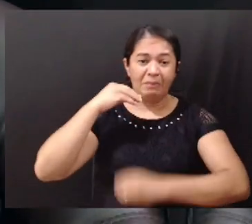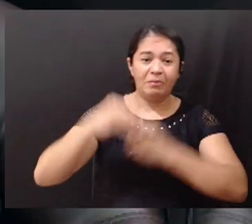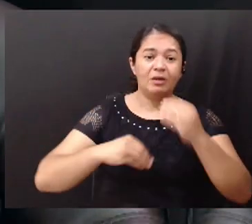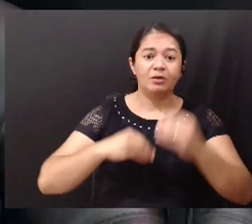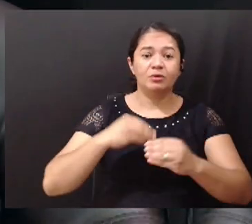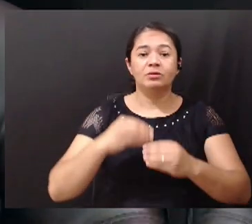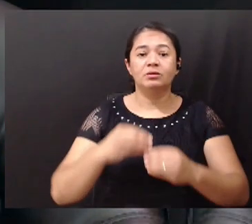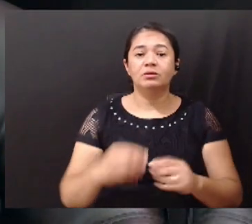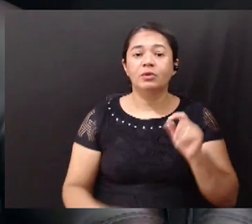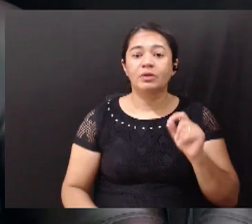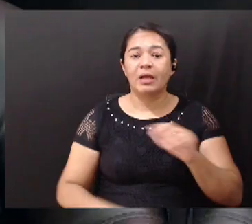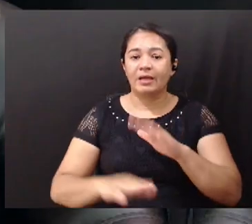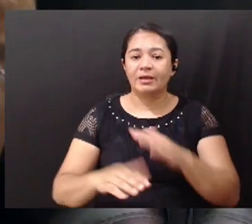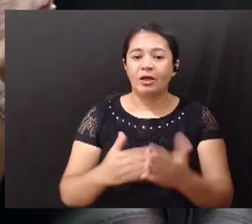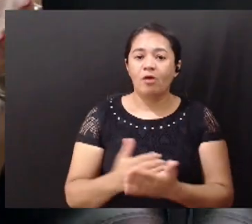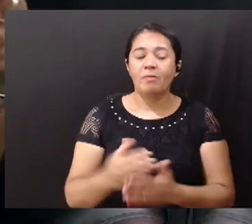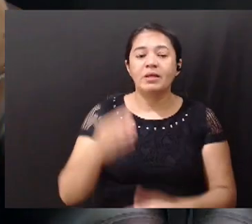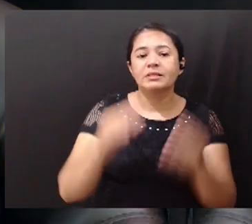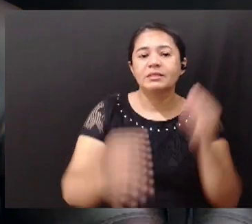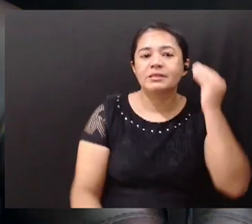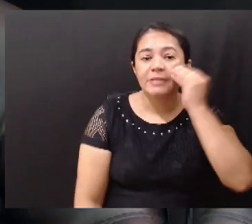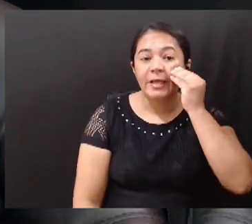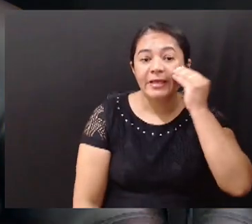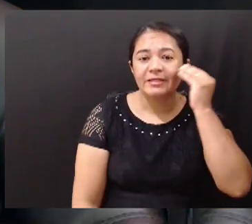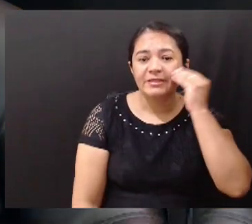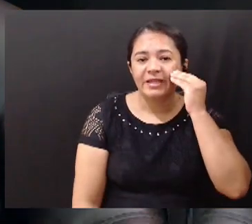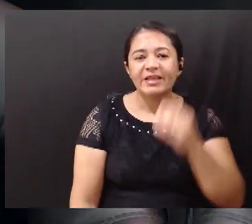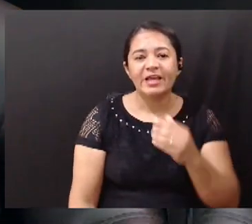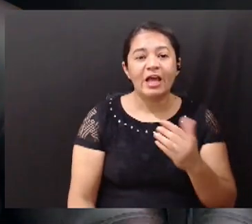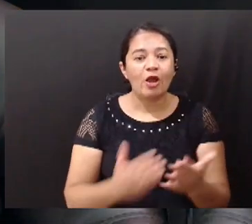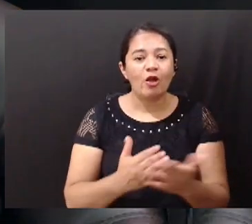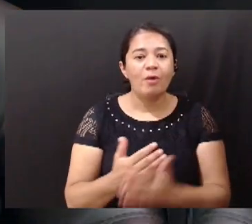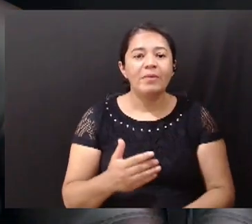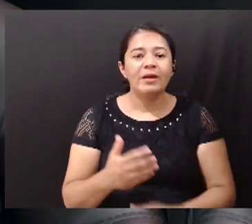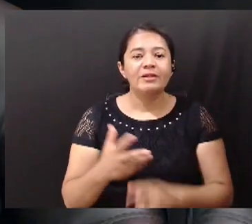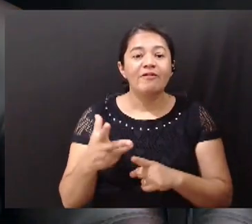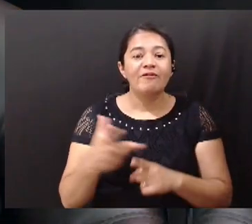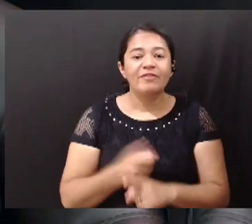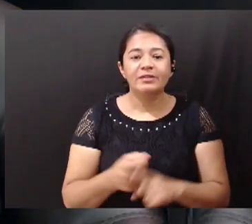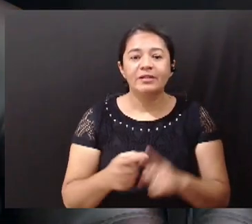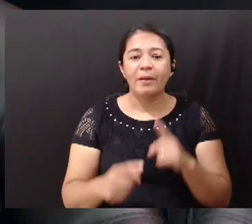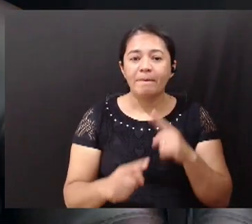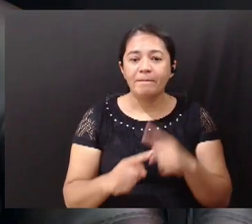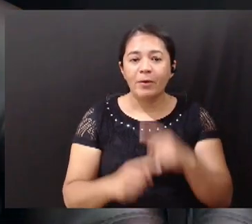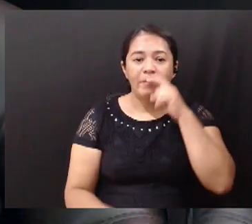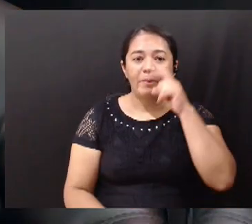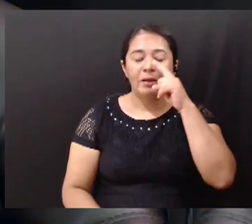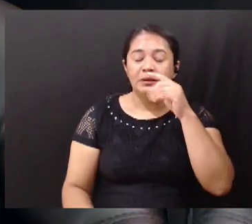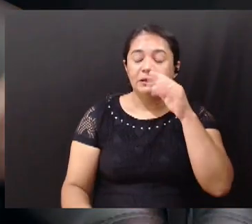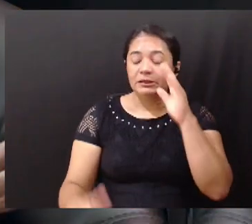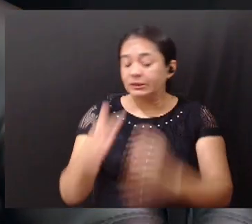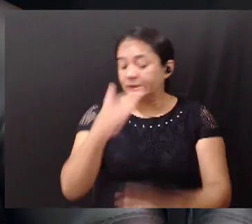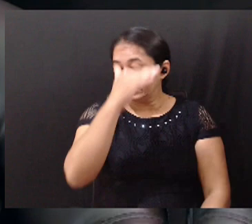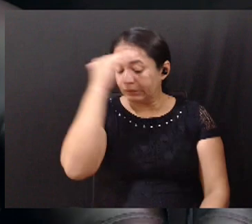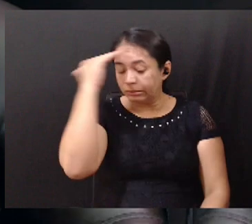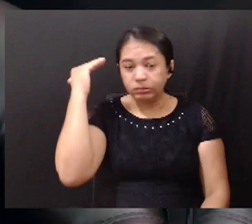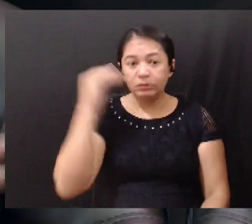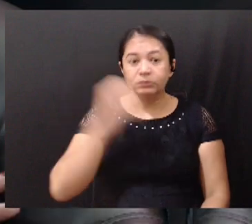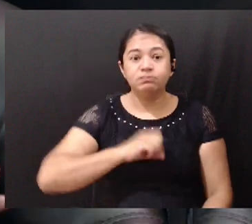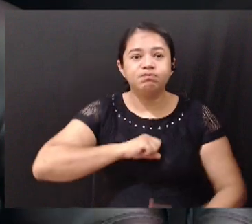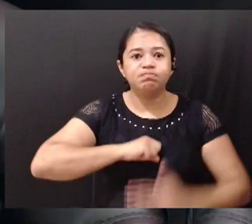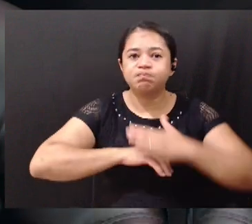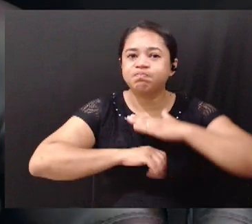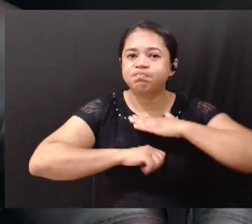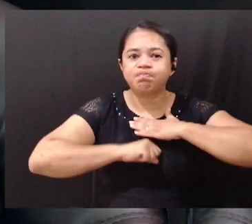criança começa a testar e ela começa a ganhar, porque o pai e a mãe já estão aqui de coisas. Ah, é melhor dar, não vou comprar